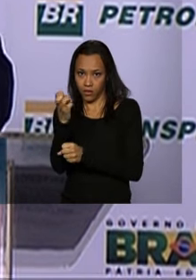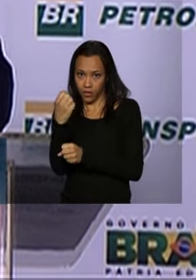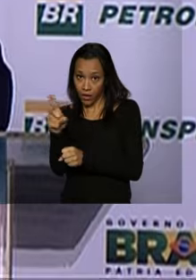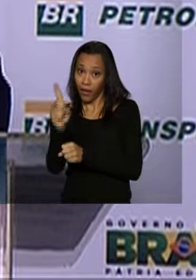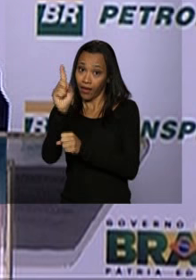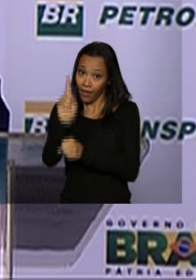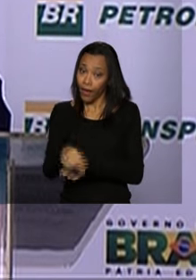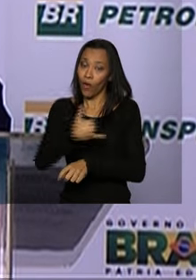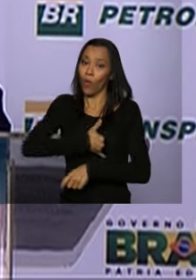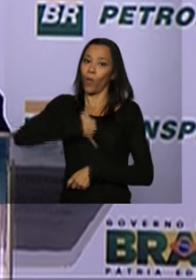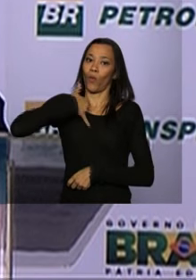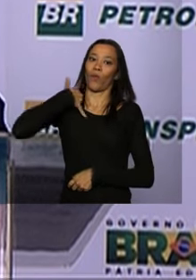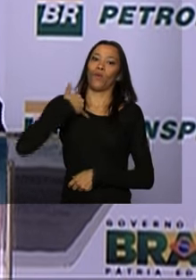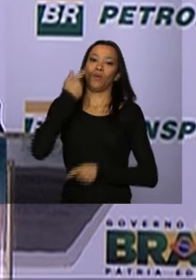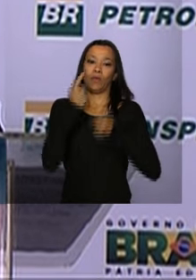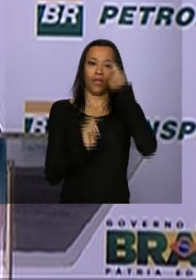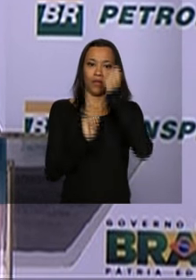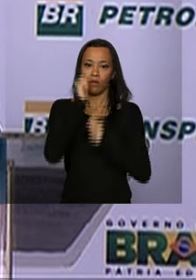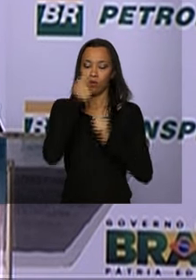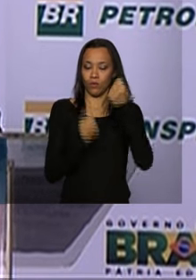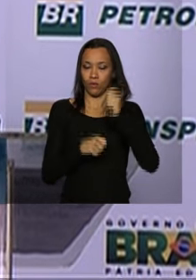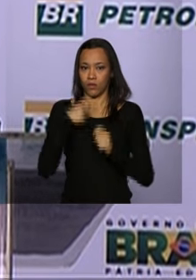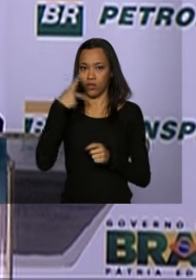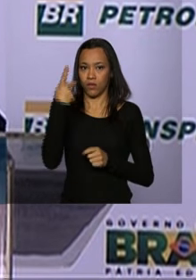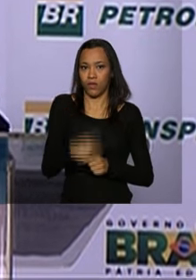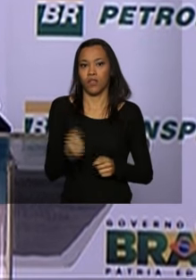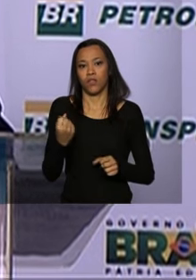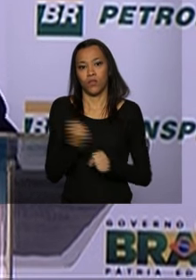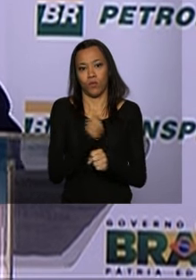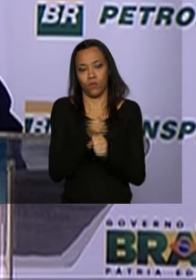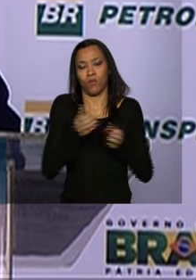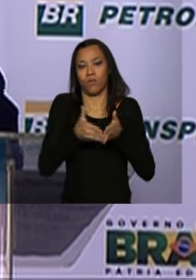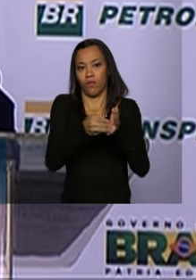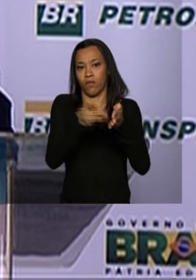naval brasileira. Com muita satisfação, voltamos a agradecer